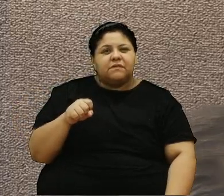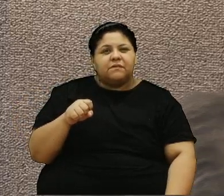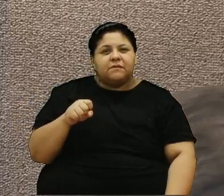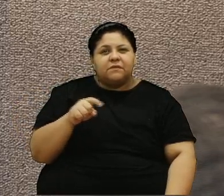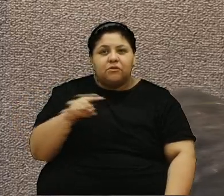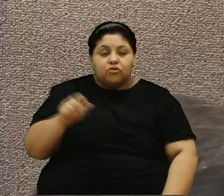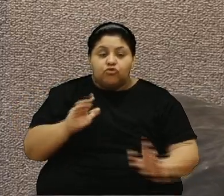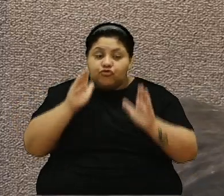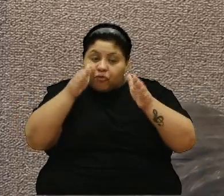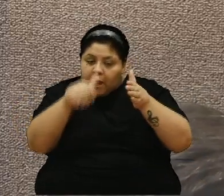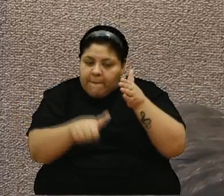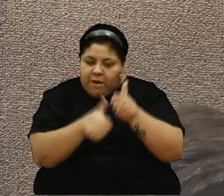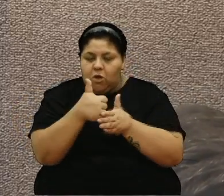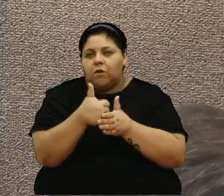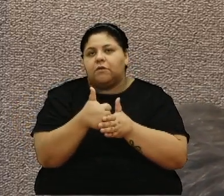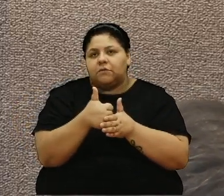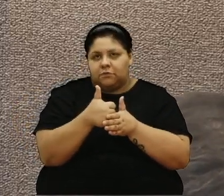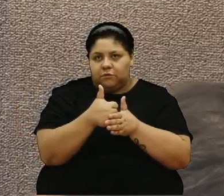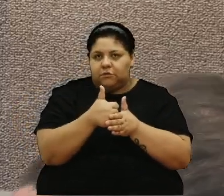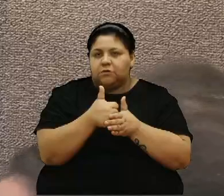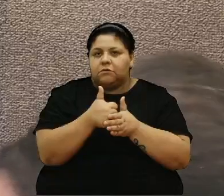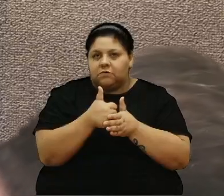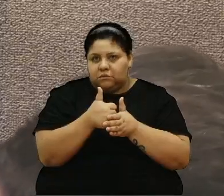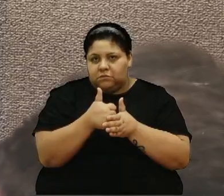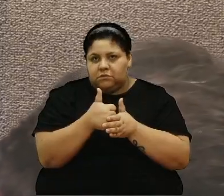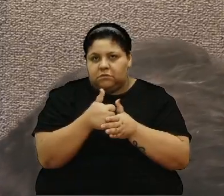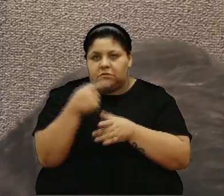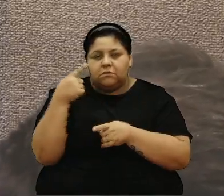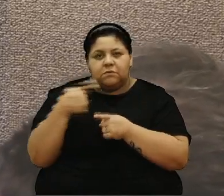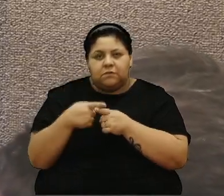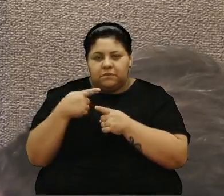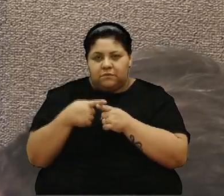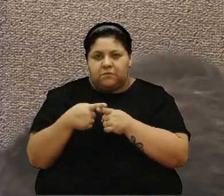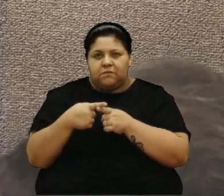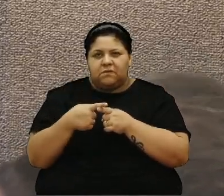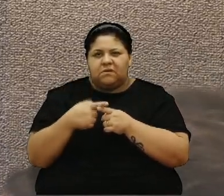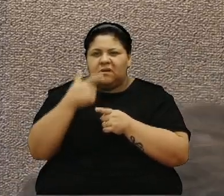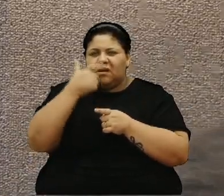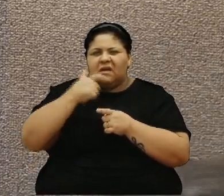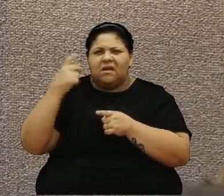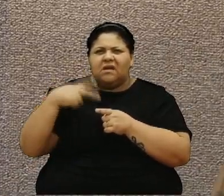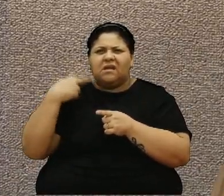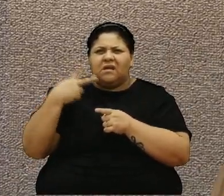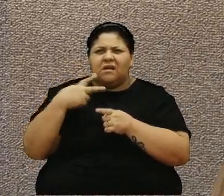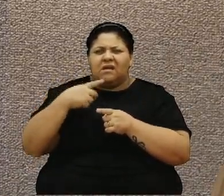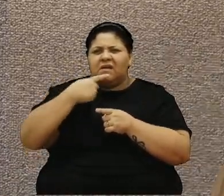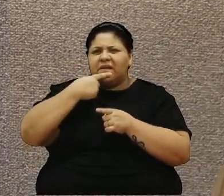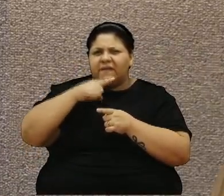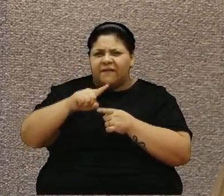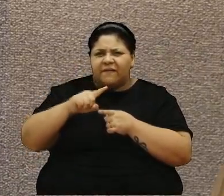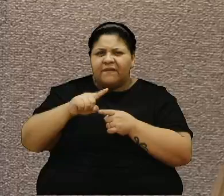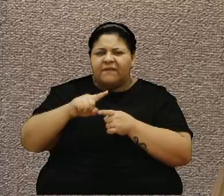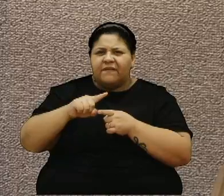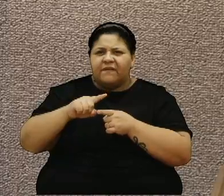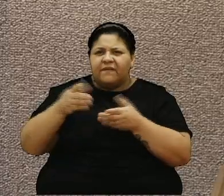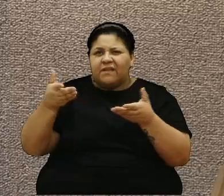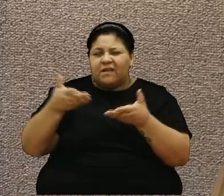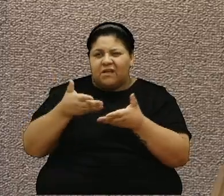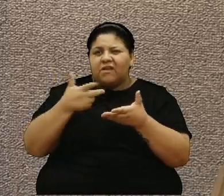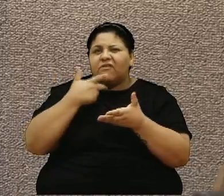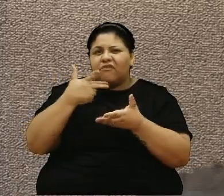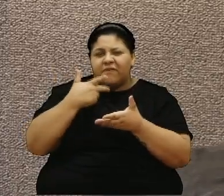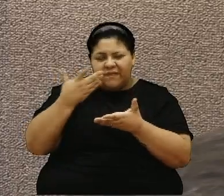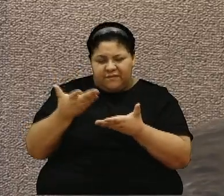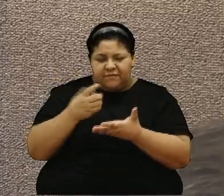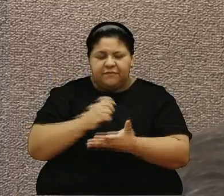nos debruçar melhor sobre ele, porque acho que foi o vereador Caleb que acabou de se manifestar